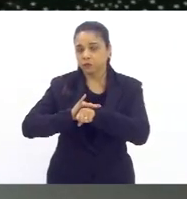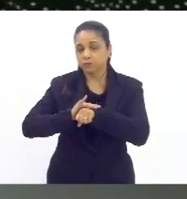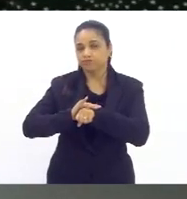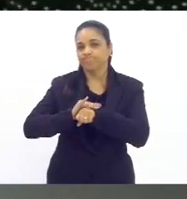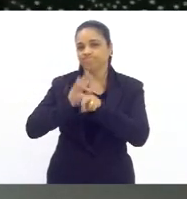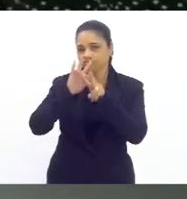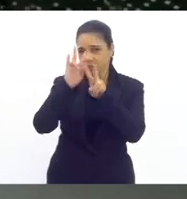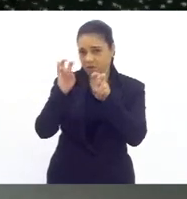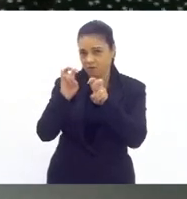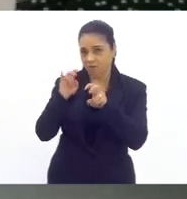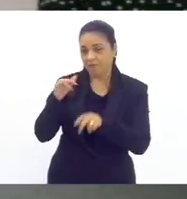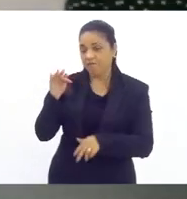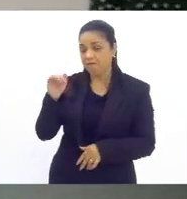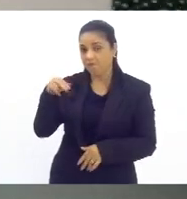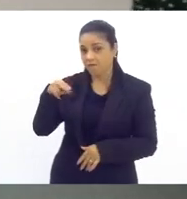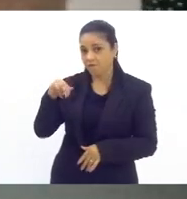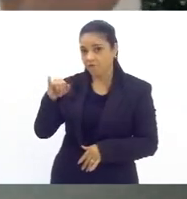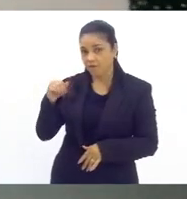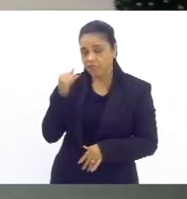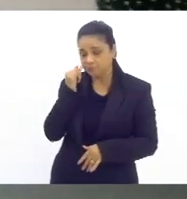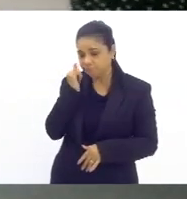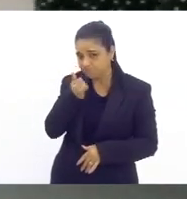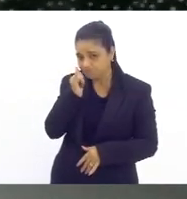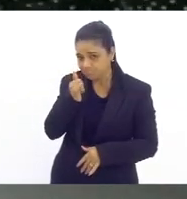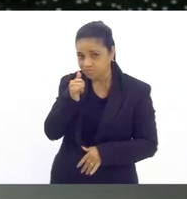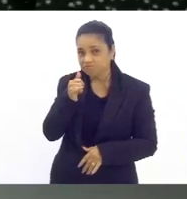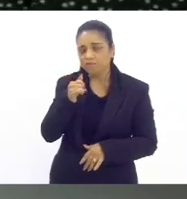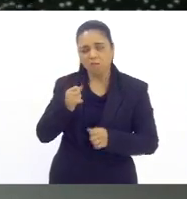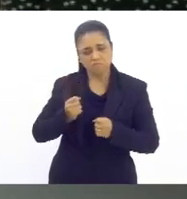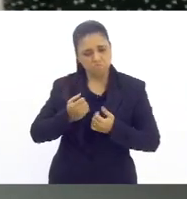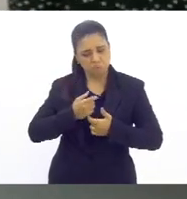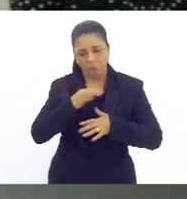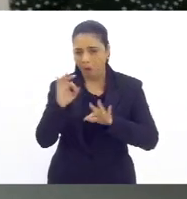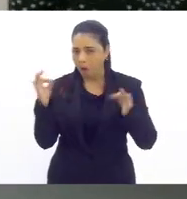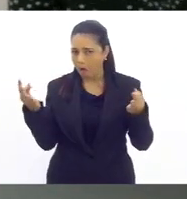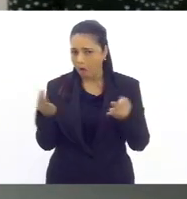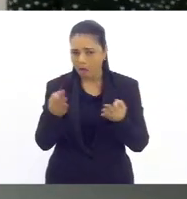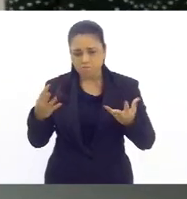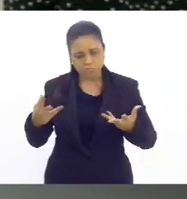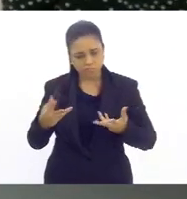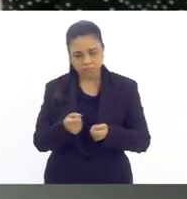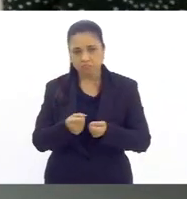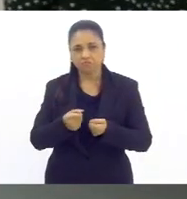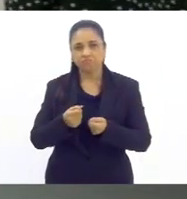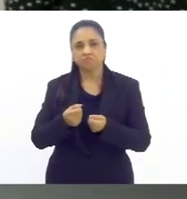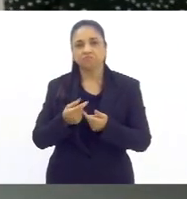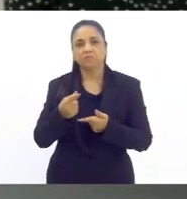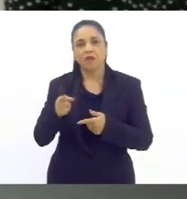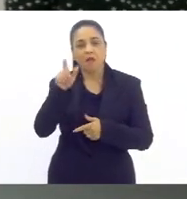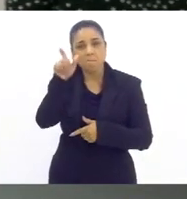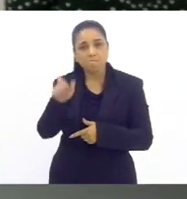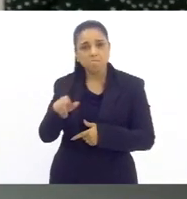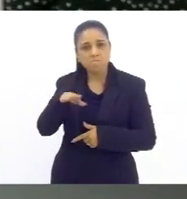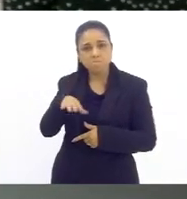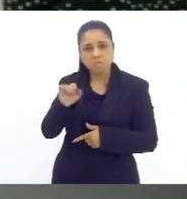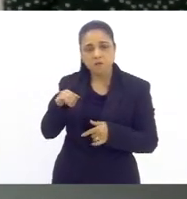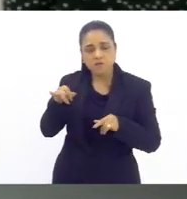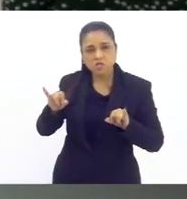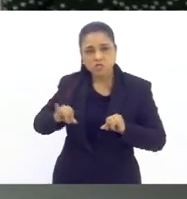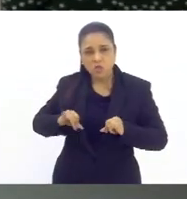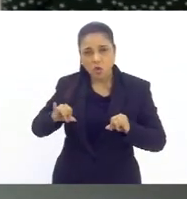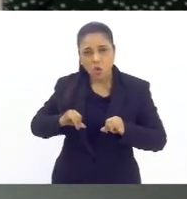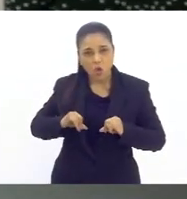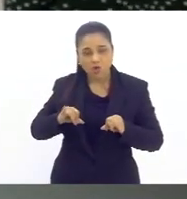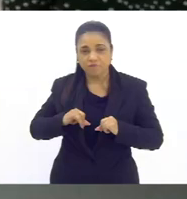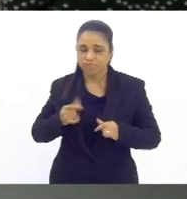eu também ia comentar sobre isso mas ela foi brilhante e o etarismo né quantas mães sofrem eu não consigo